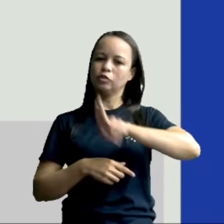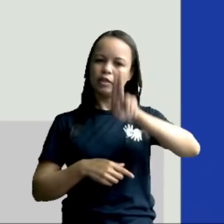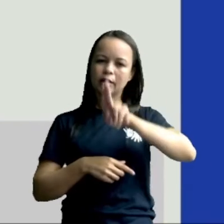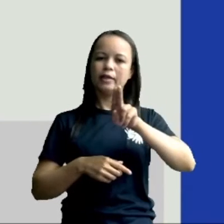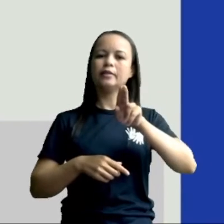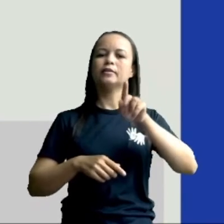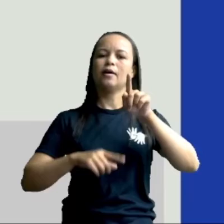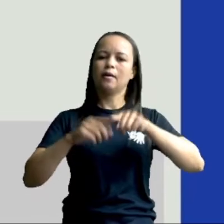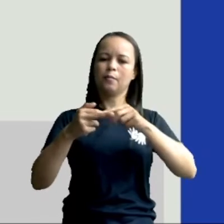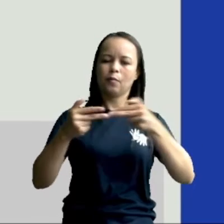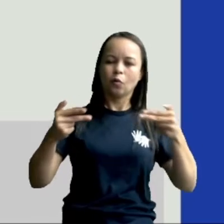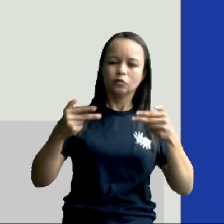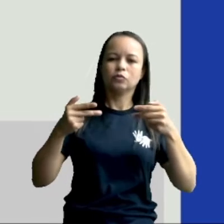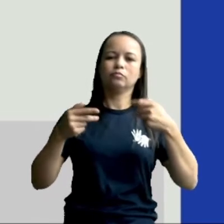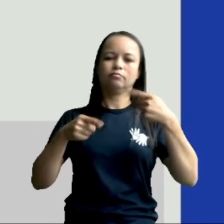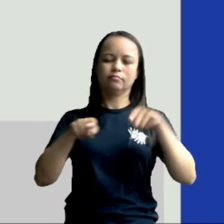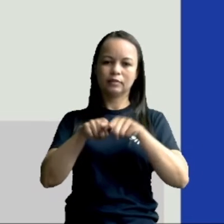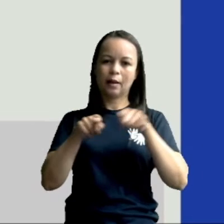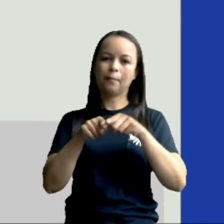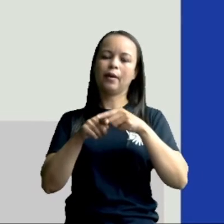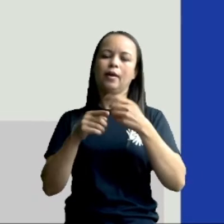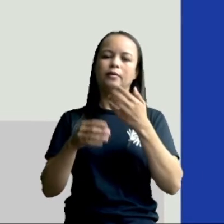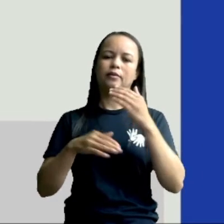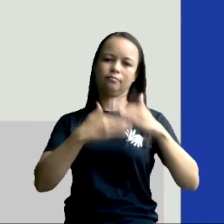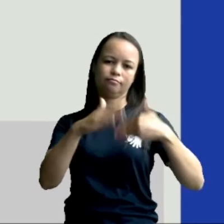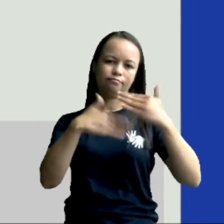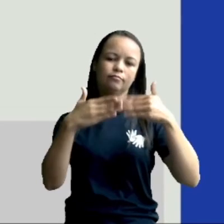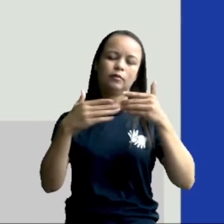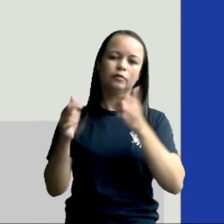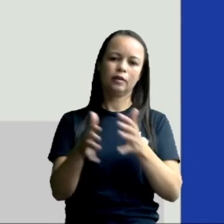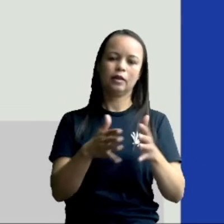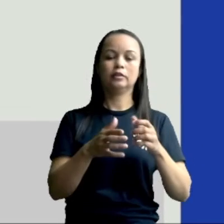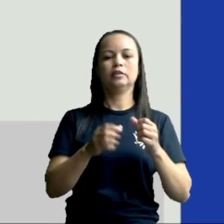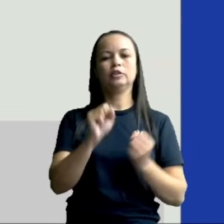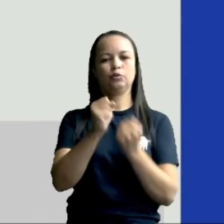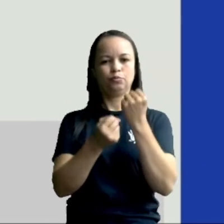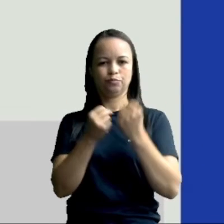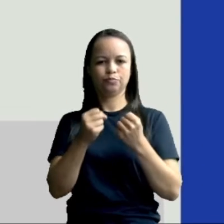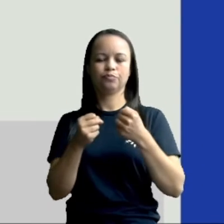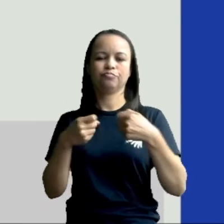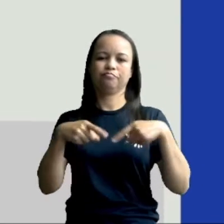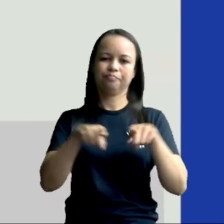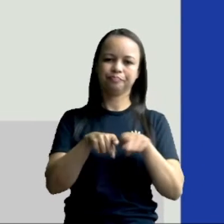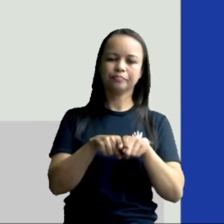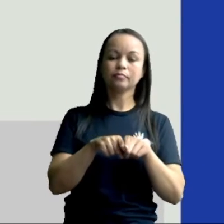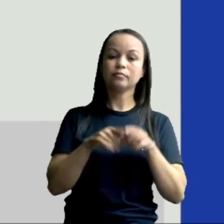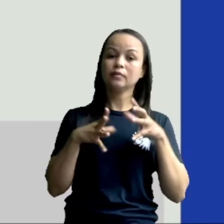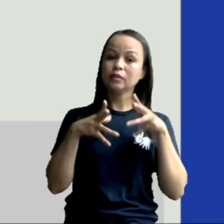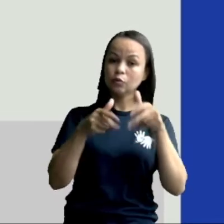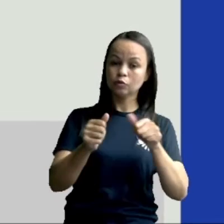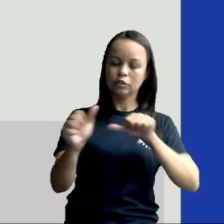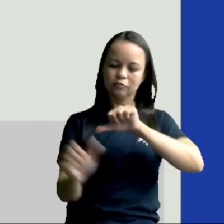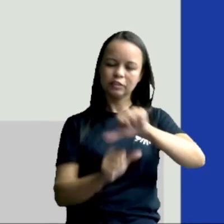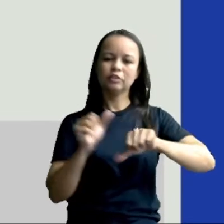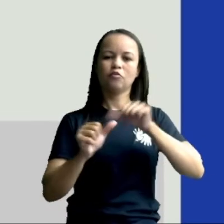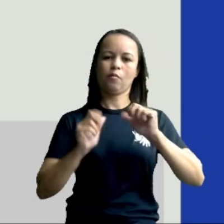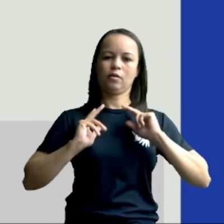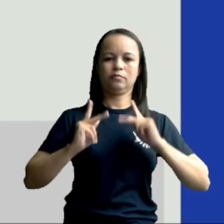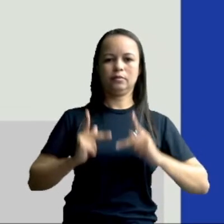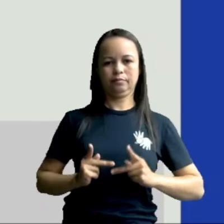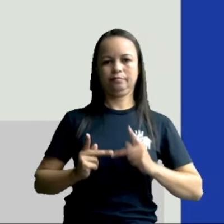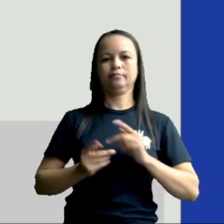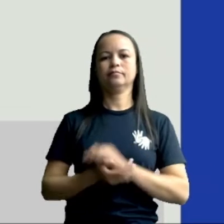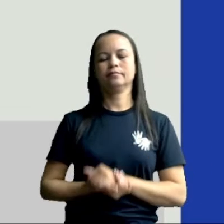banheiro, onde foram, que passou por um processo de industrialização. Então, tudo isso foi transformado pelo homem.